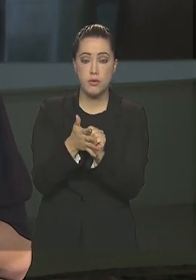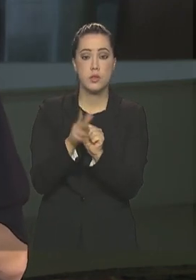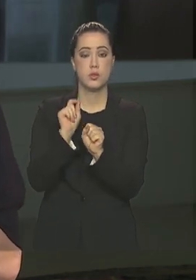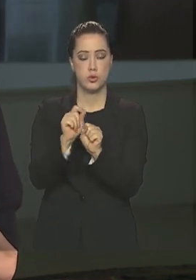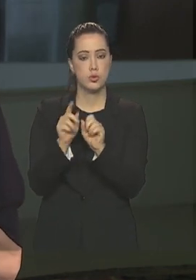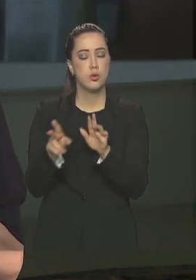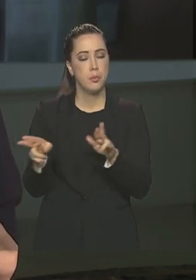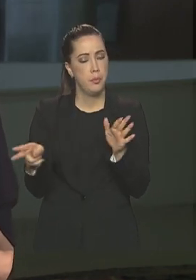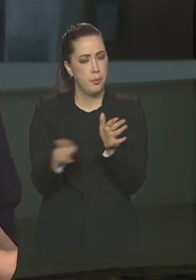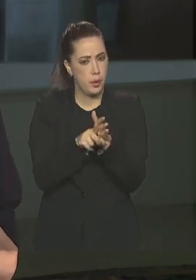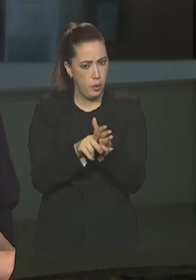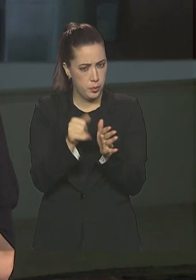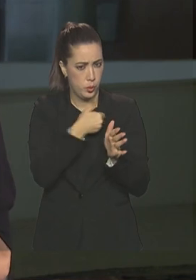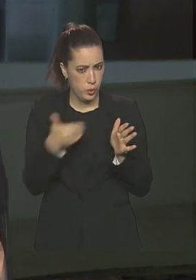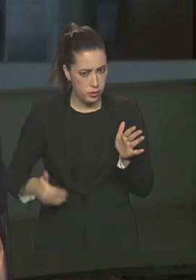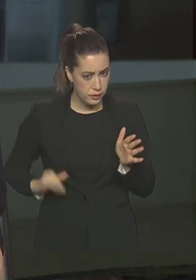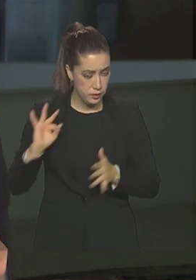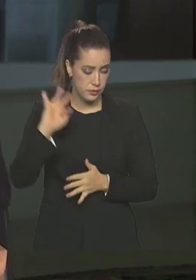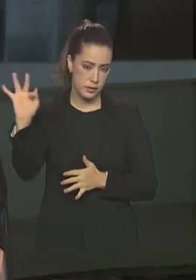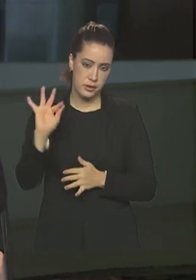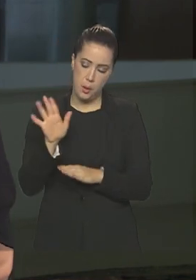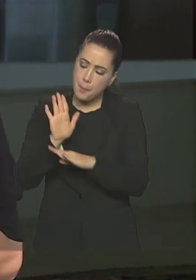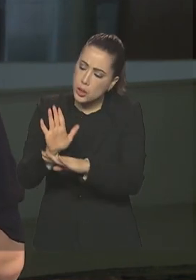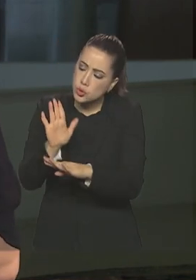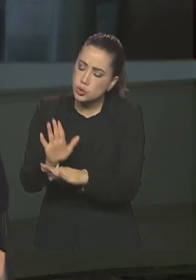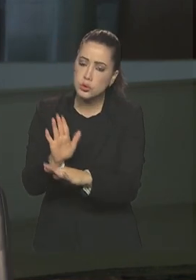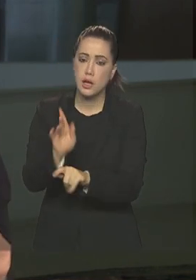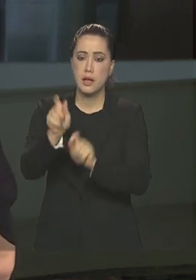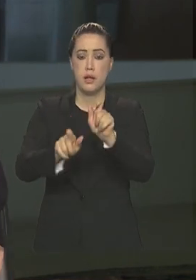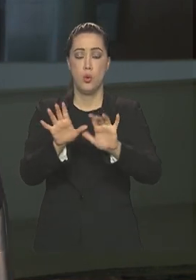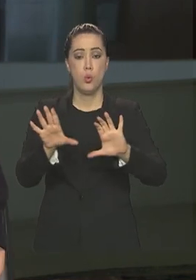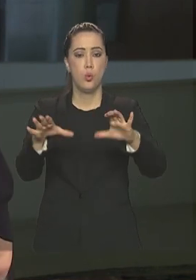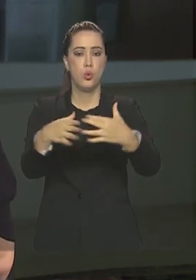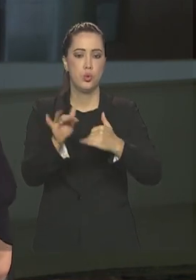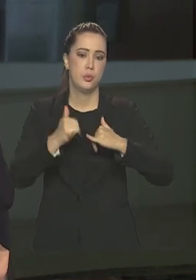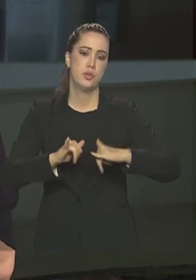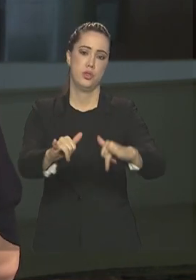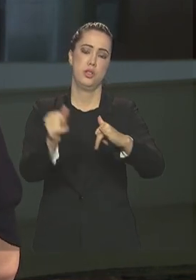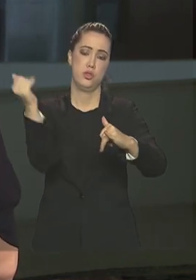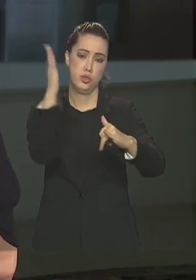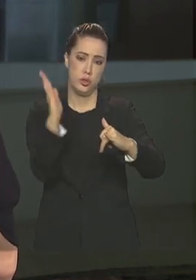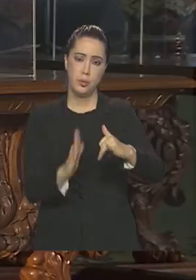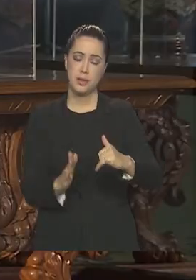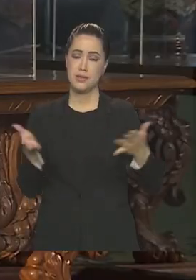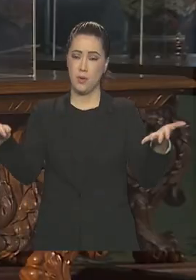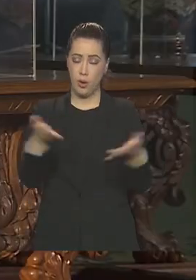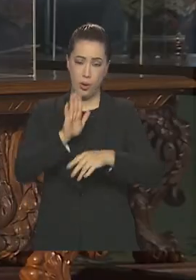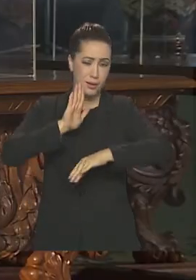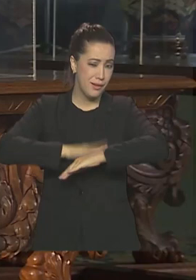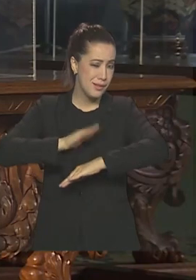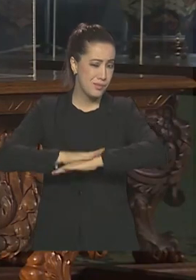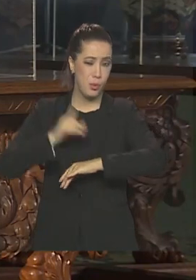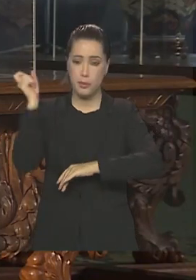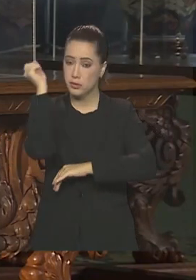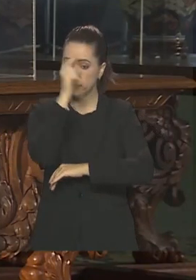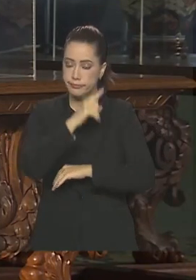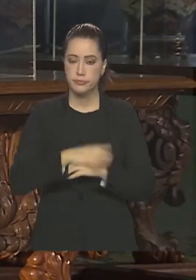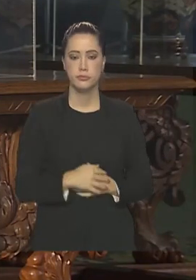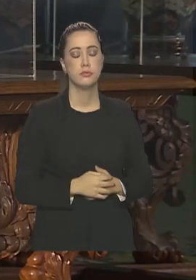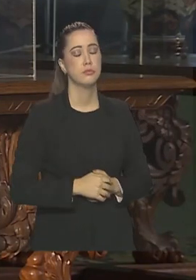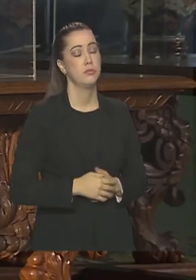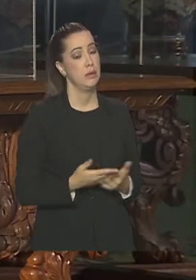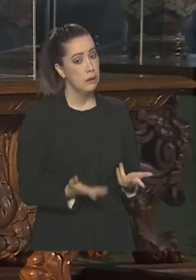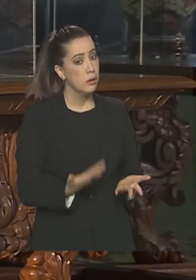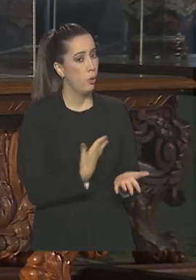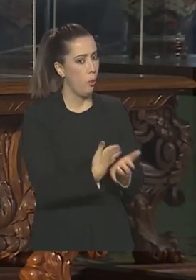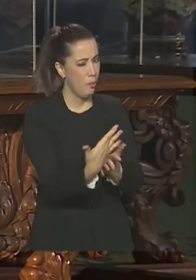pelo governo para acudir, para socorrer o setor elétrico nesse momento de crise? Desde o início da pandemia, nós temos